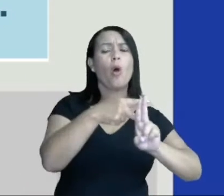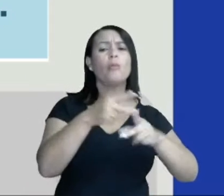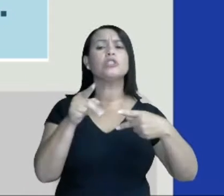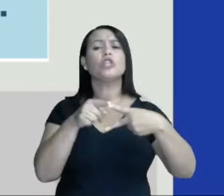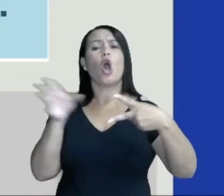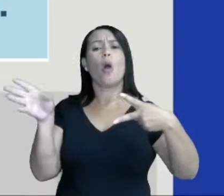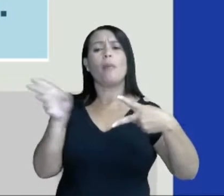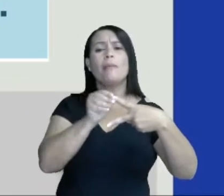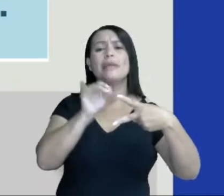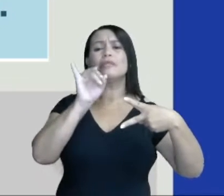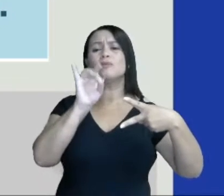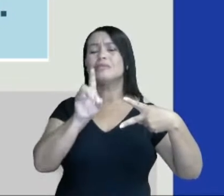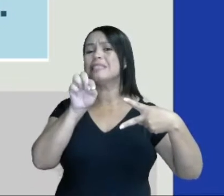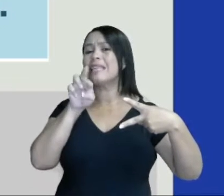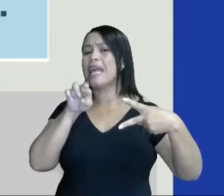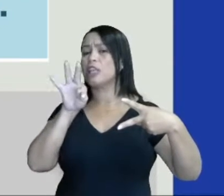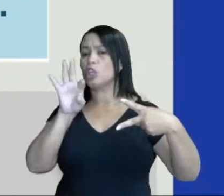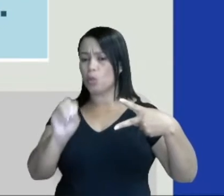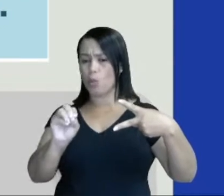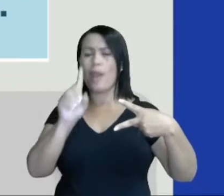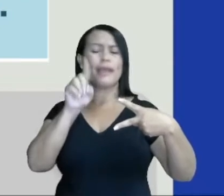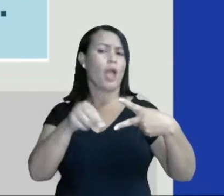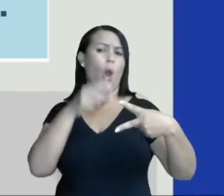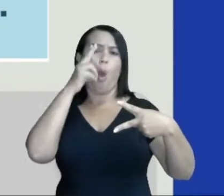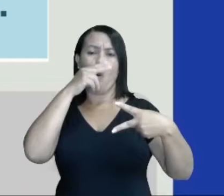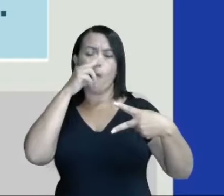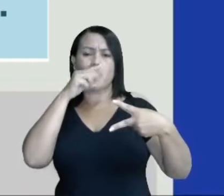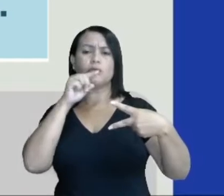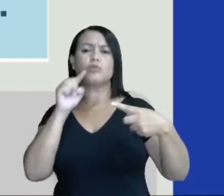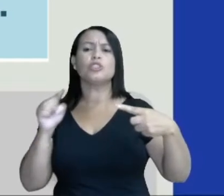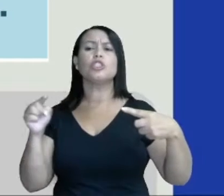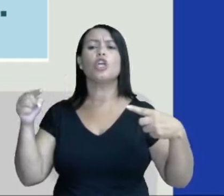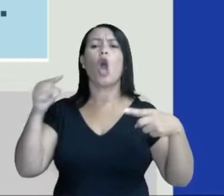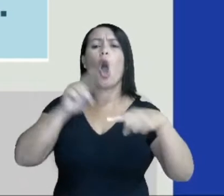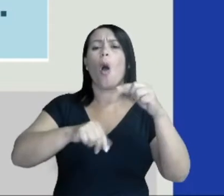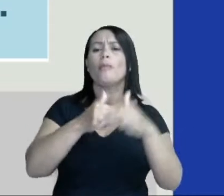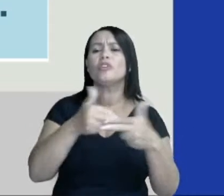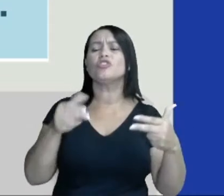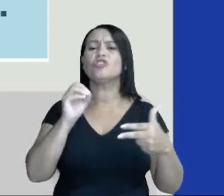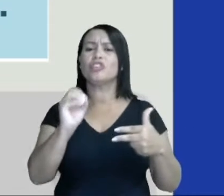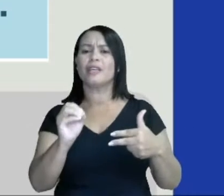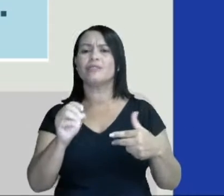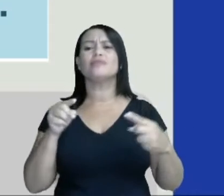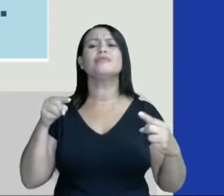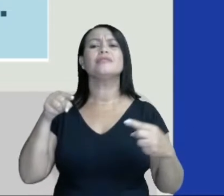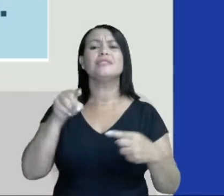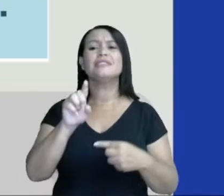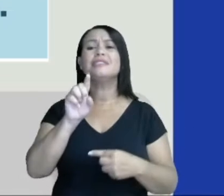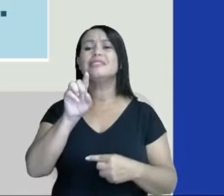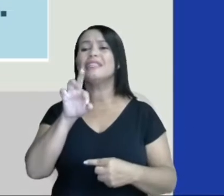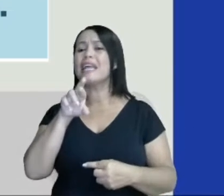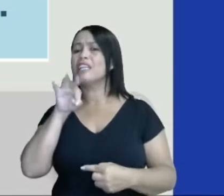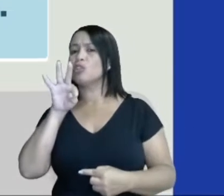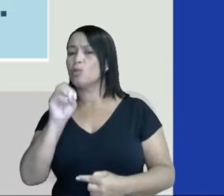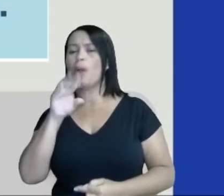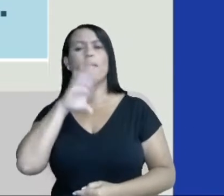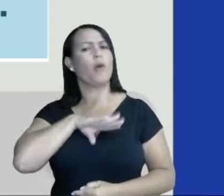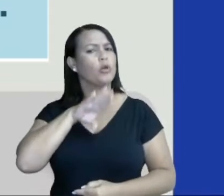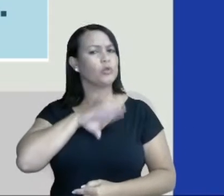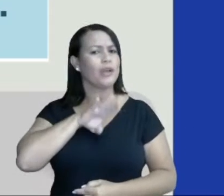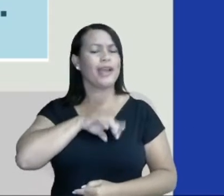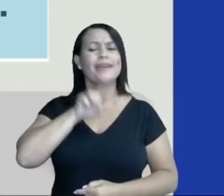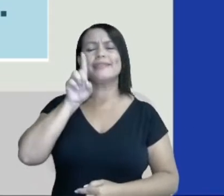espanhol correspondem ao nosso objeto direto em português, certo? Ou seja,